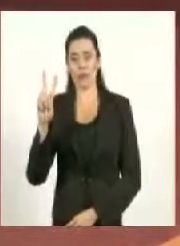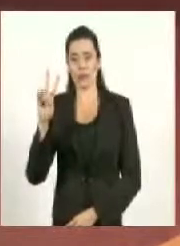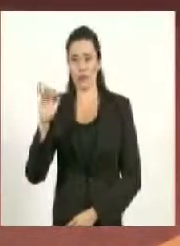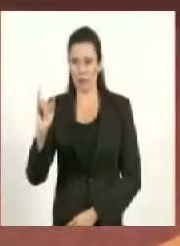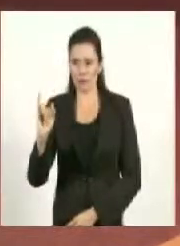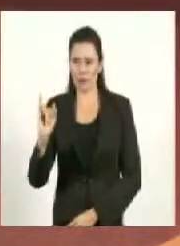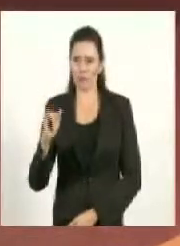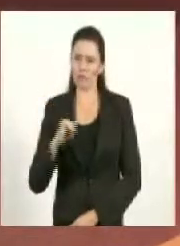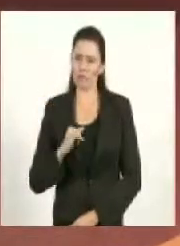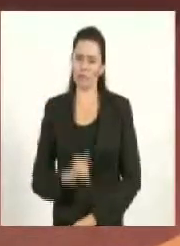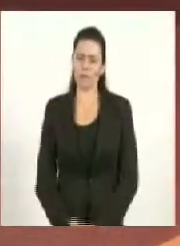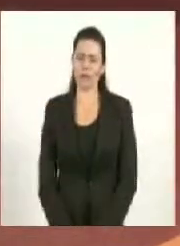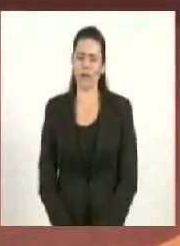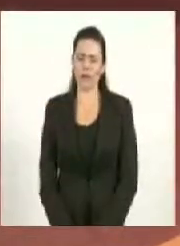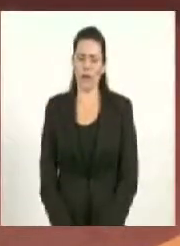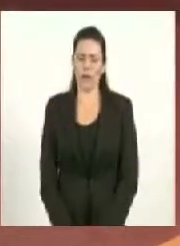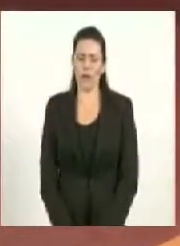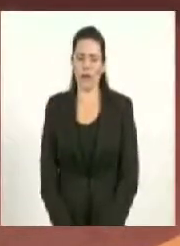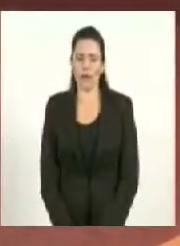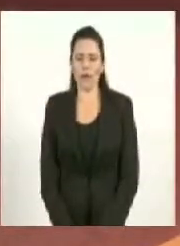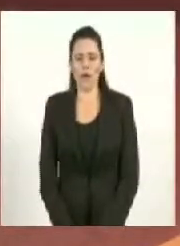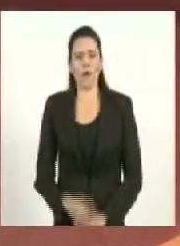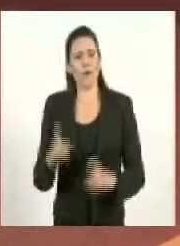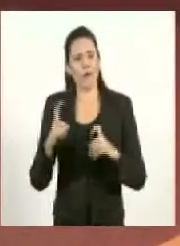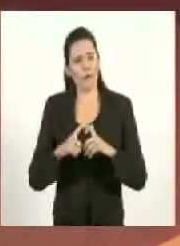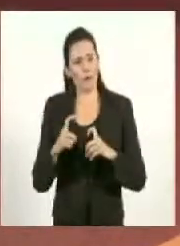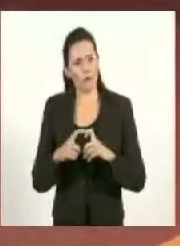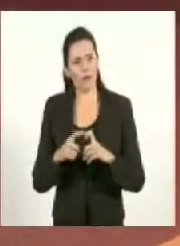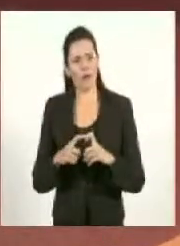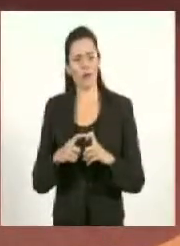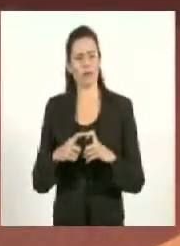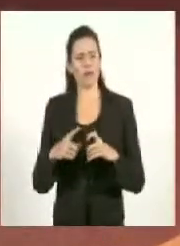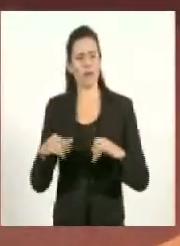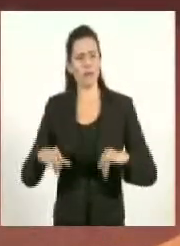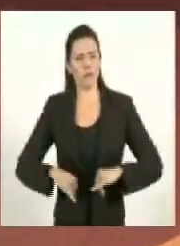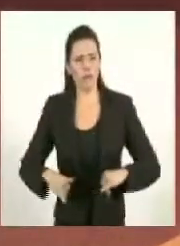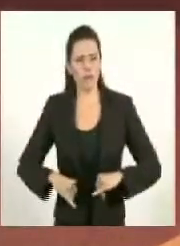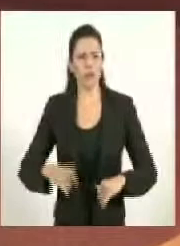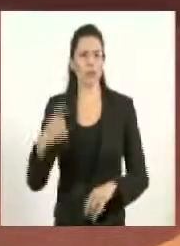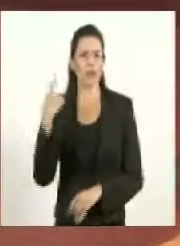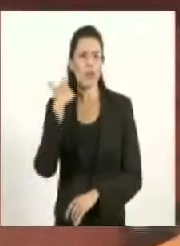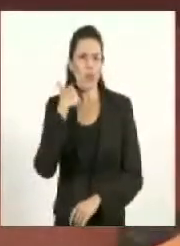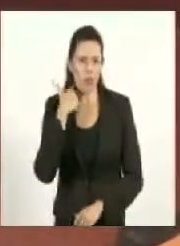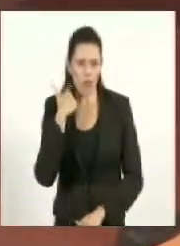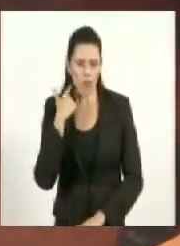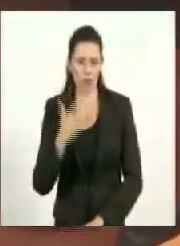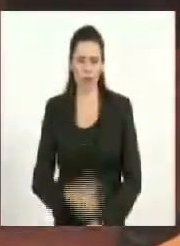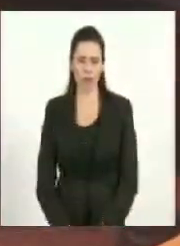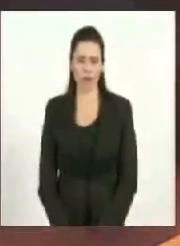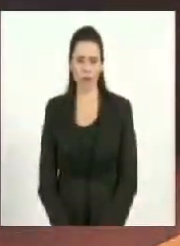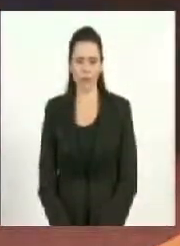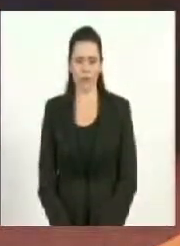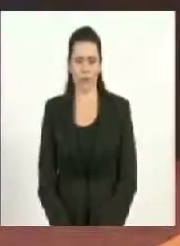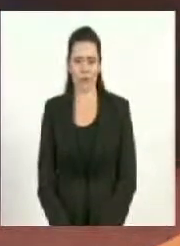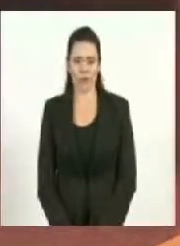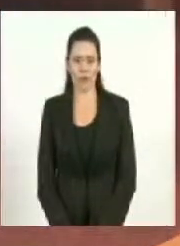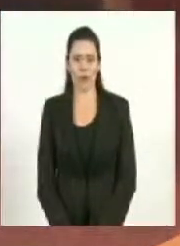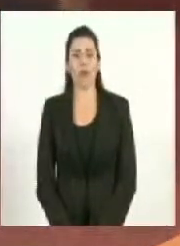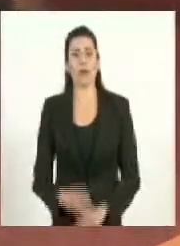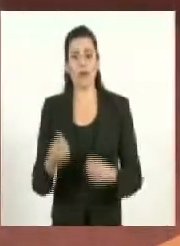Ou seja, ele tem que valorizar os médicos de outra forma. Não é fazendo o médico agora trabalhar em